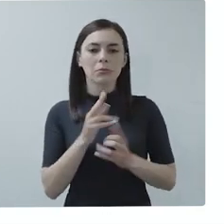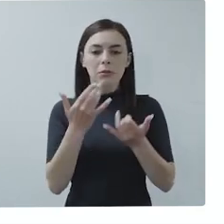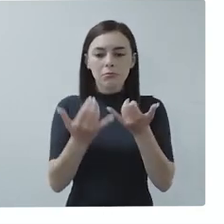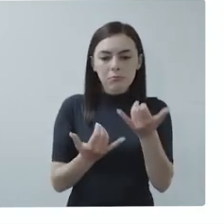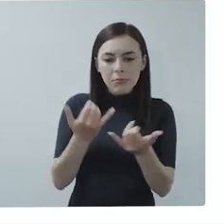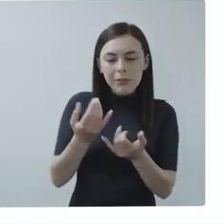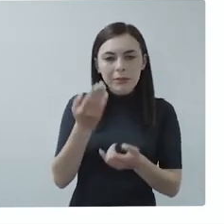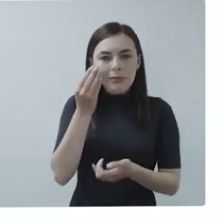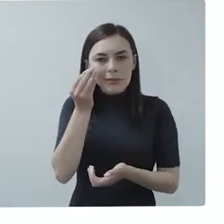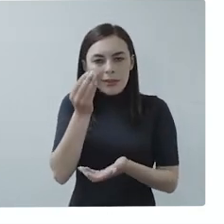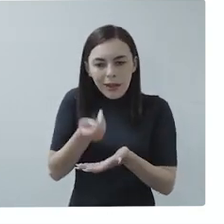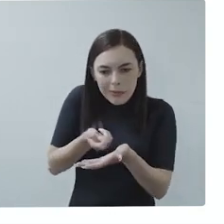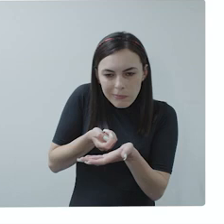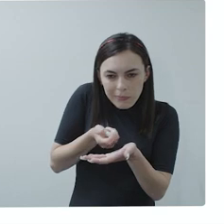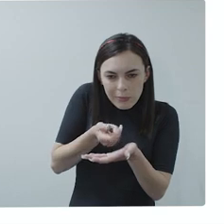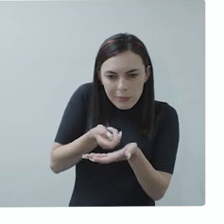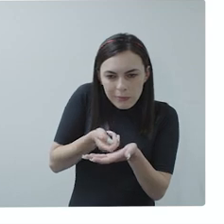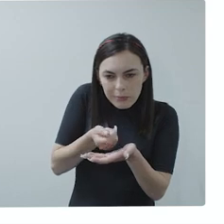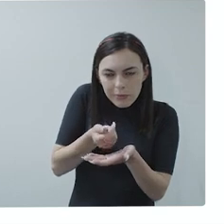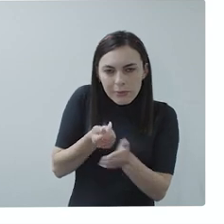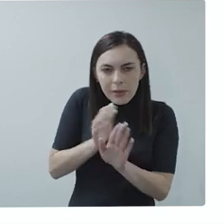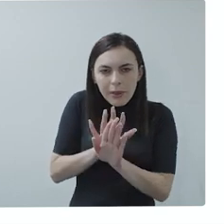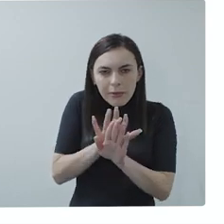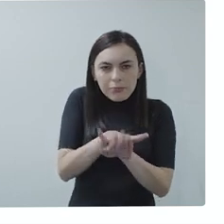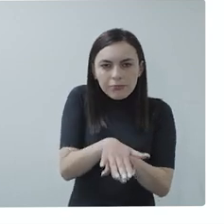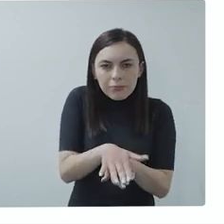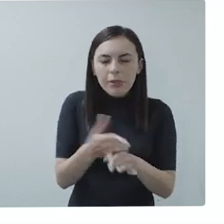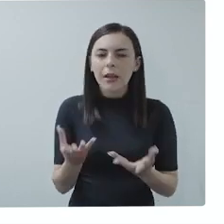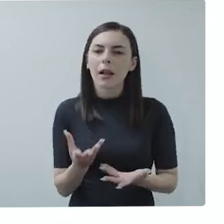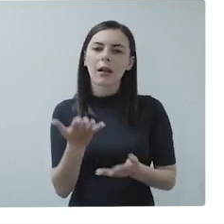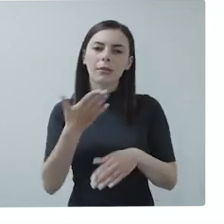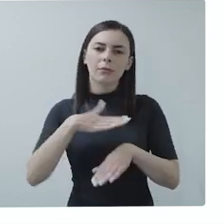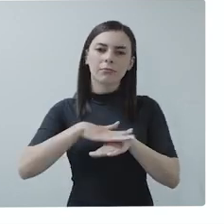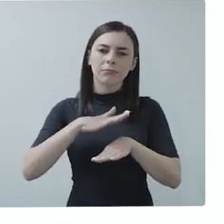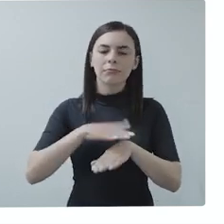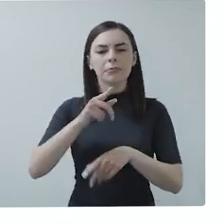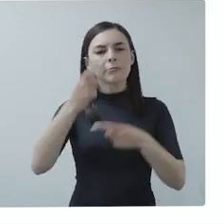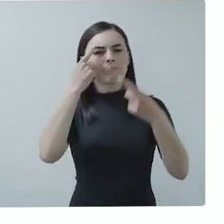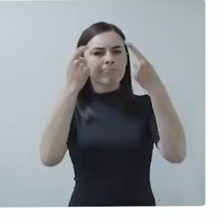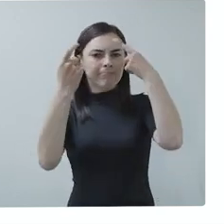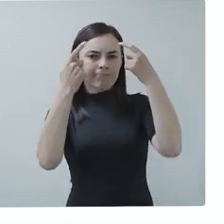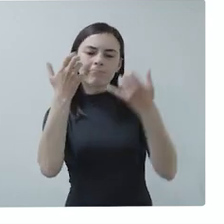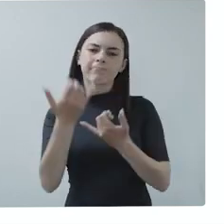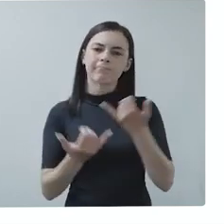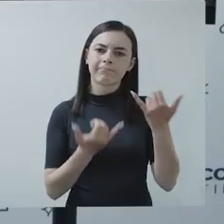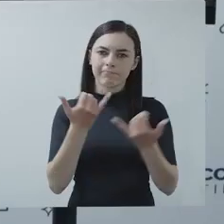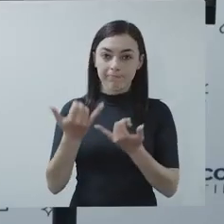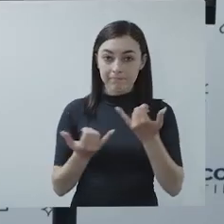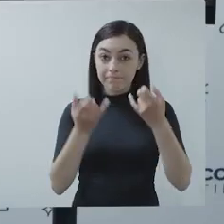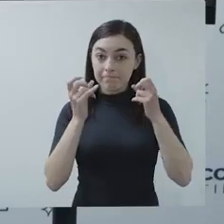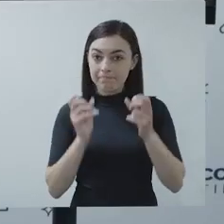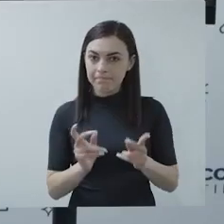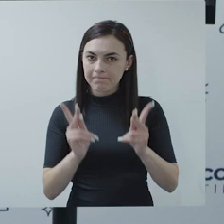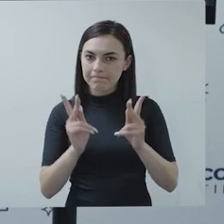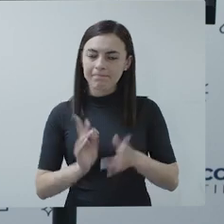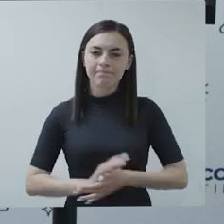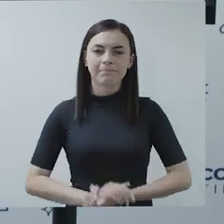bolinha para tentar derrubar esses bichinhos, é o momento de vocês criarem e brincarem aí na casa de vocês, ok?